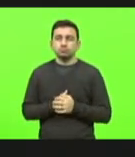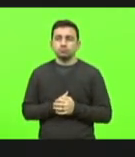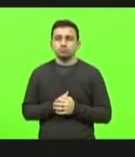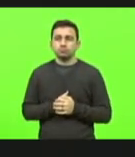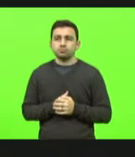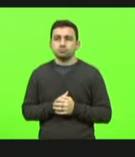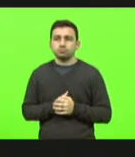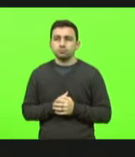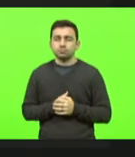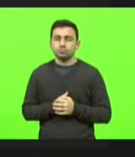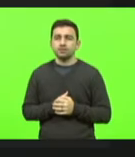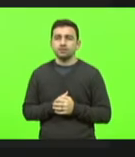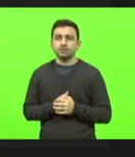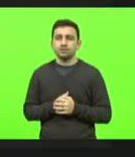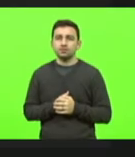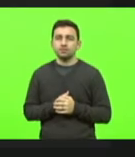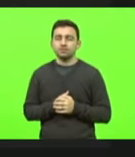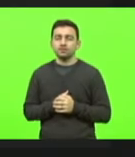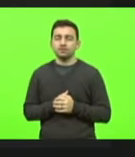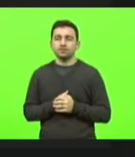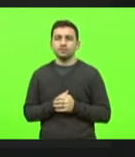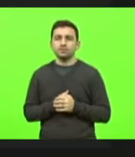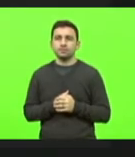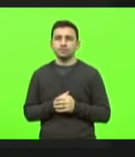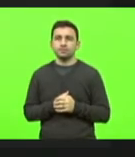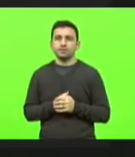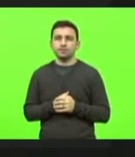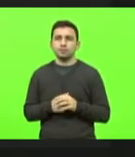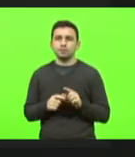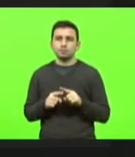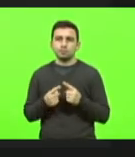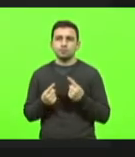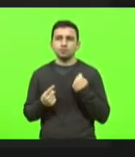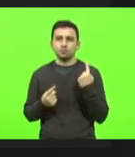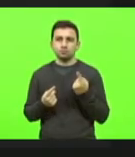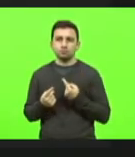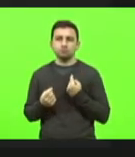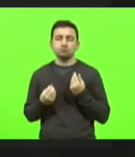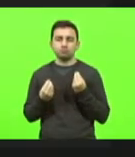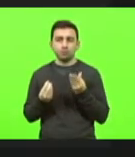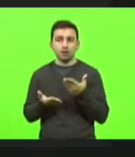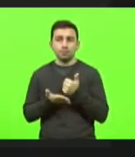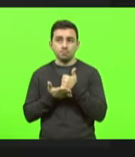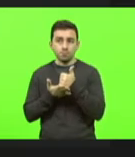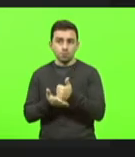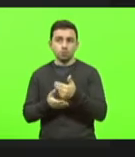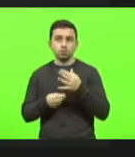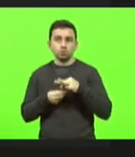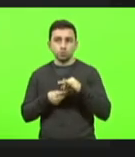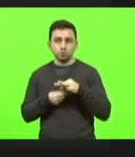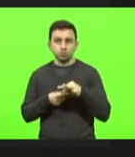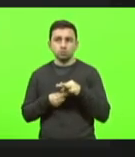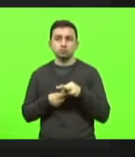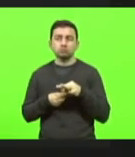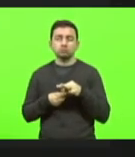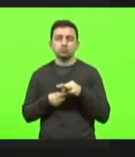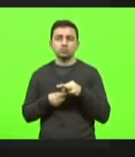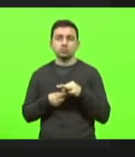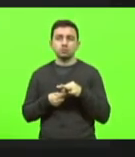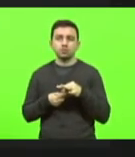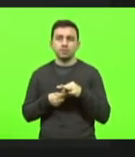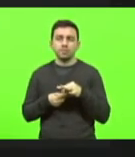ao nosso colegiado aqui, se damos o apoio institucional, se confirmamos o apoio